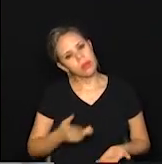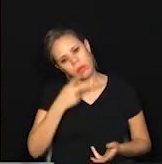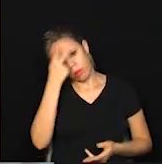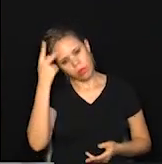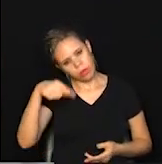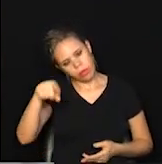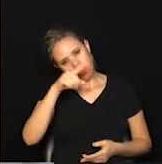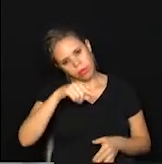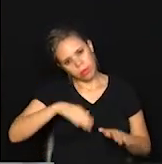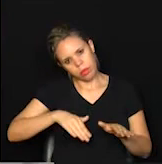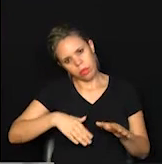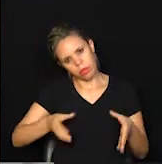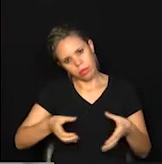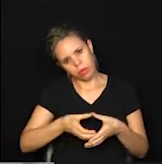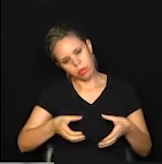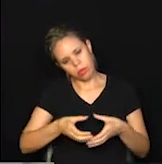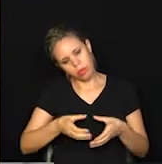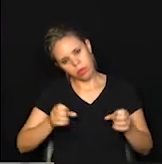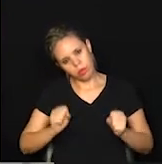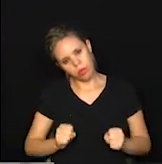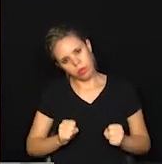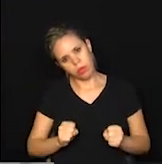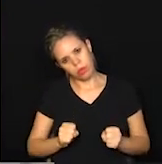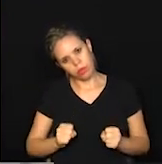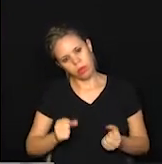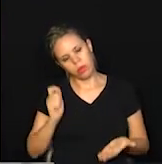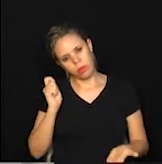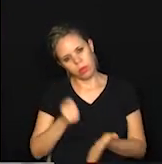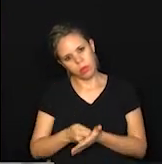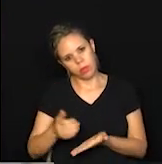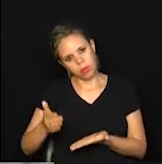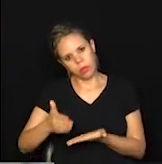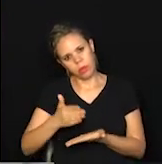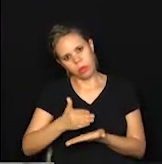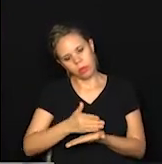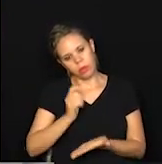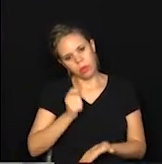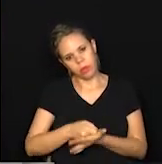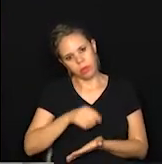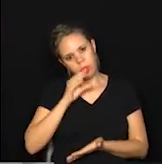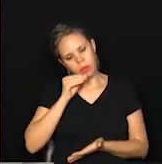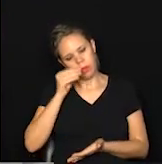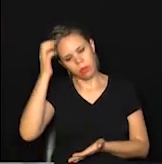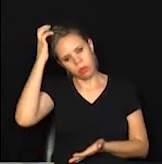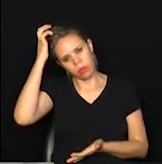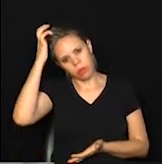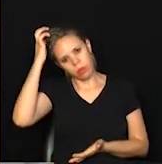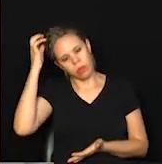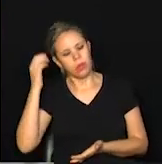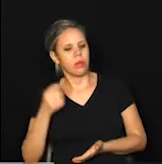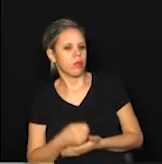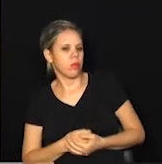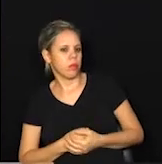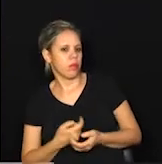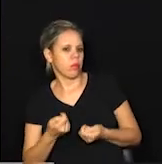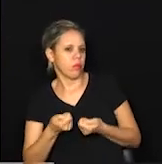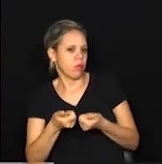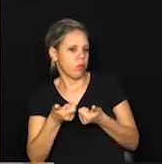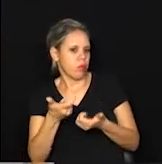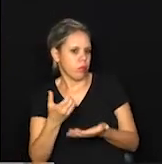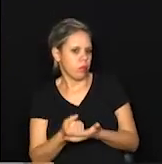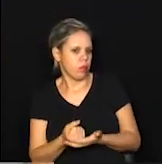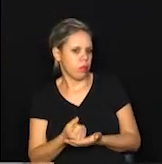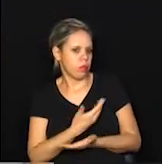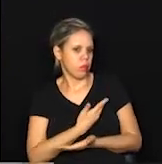para que os clubes possam parcelar o pagamento dos funcionários, e aquele que foi beneficiado através